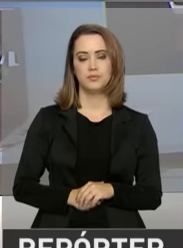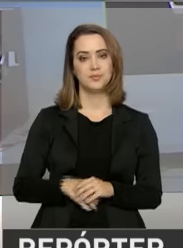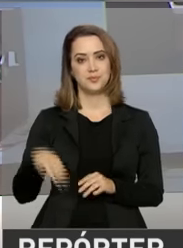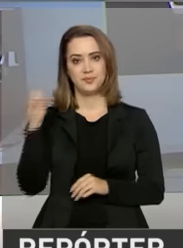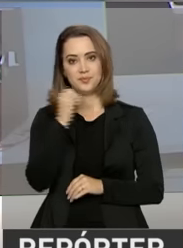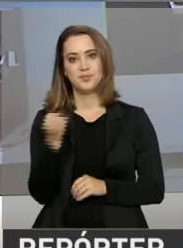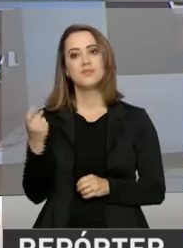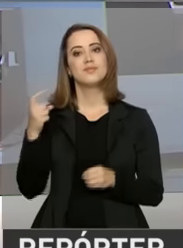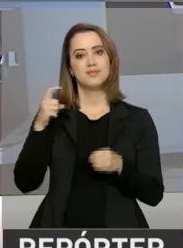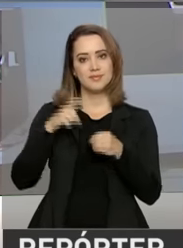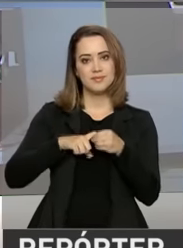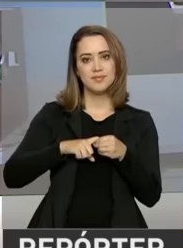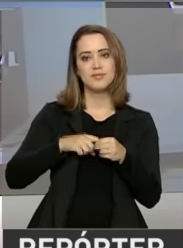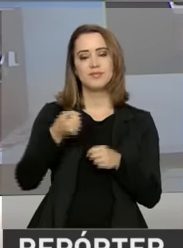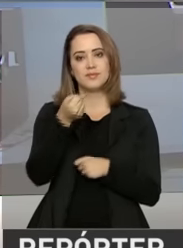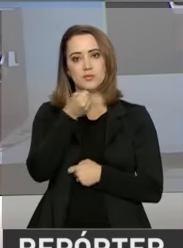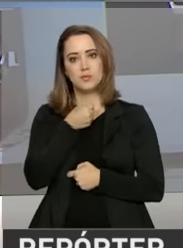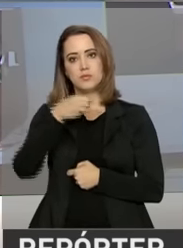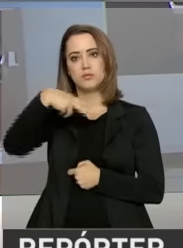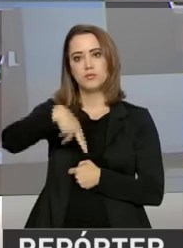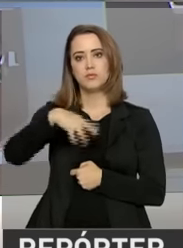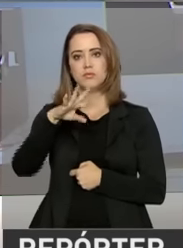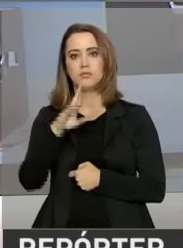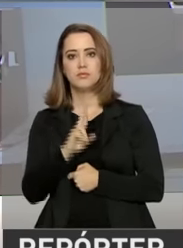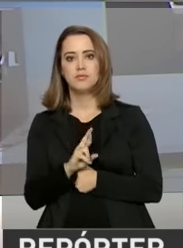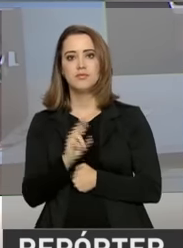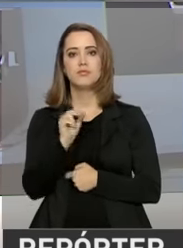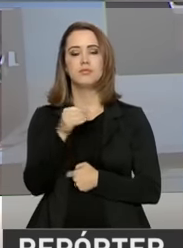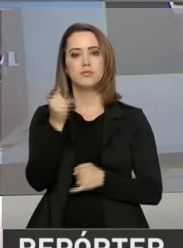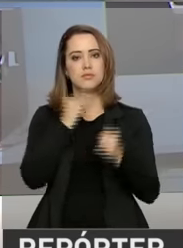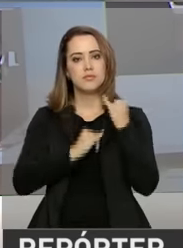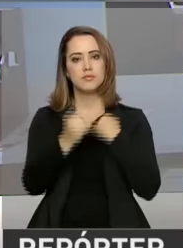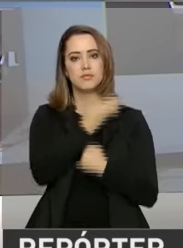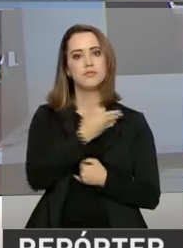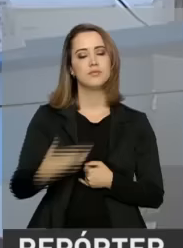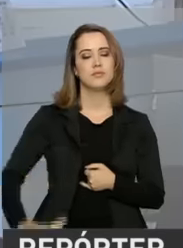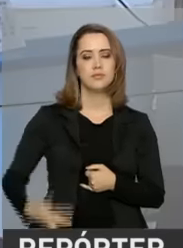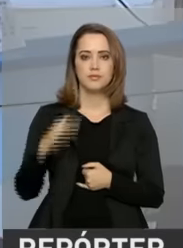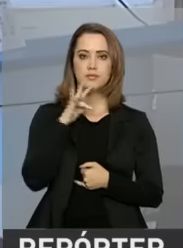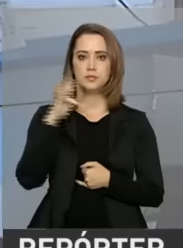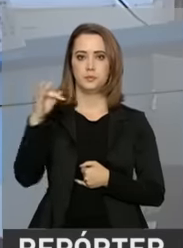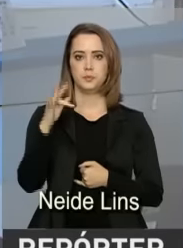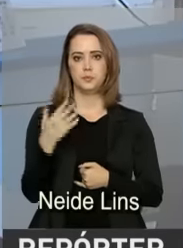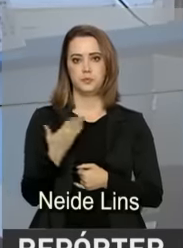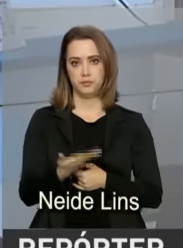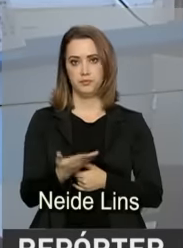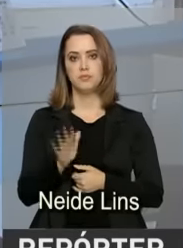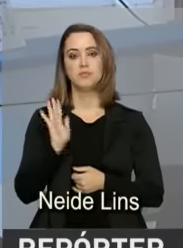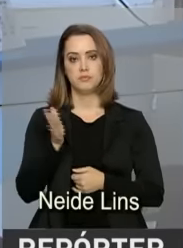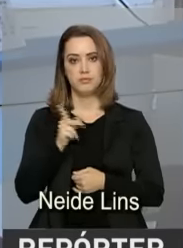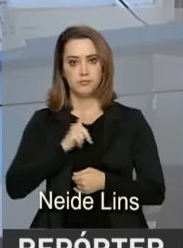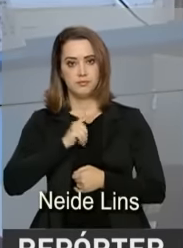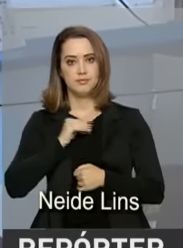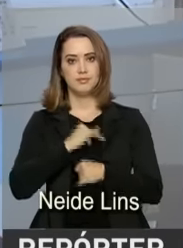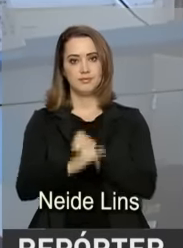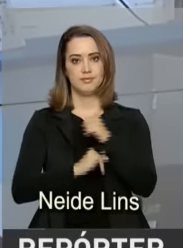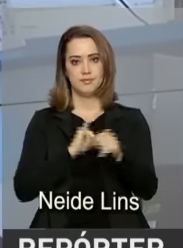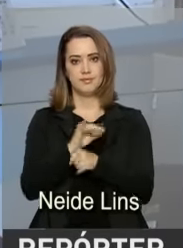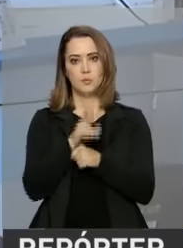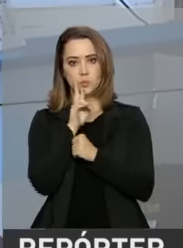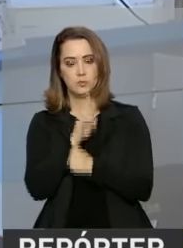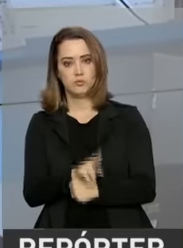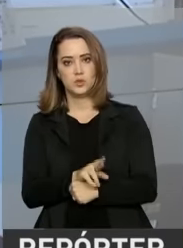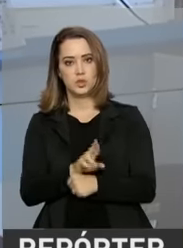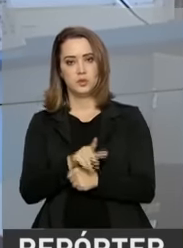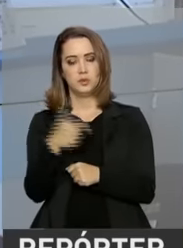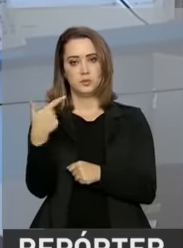Olá estamos de volta com o repórter NBR e as notícias do Governo Federal já está na internet o resultado da